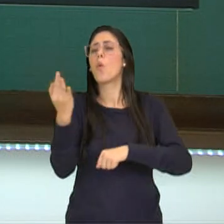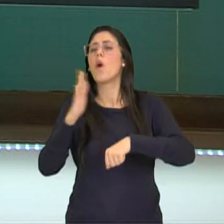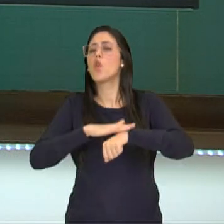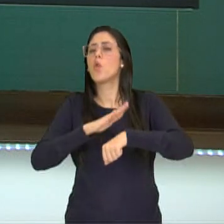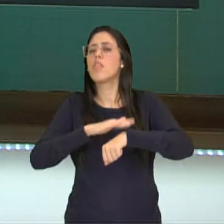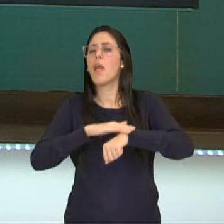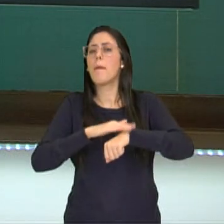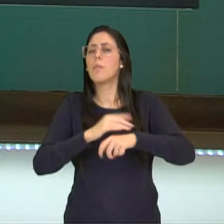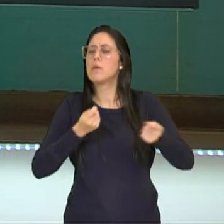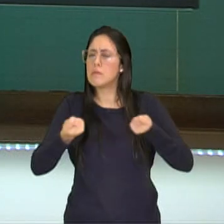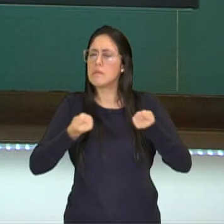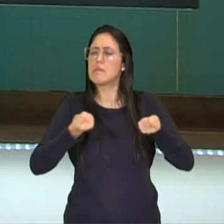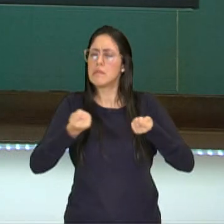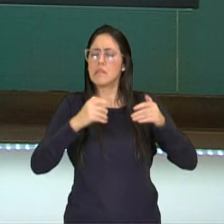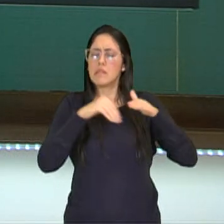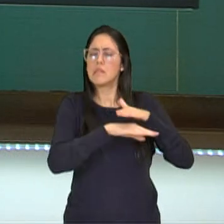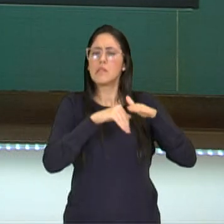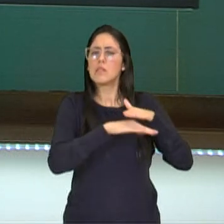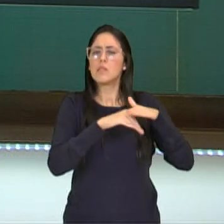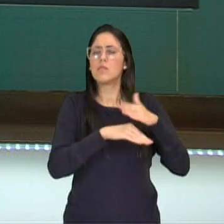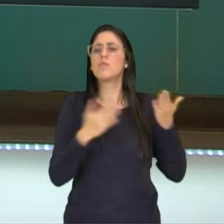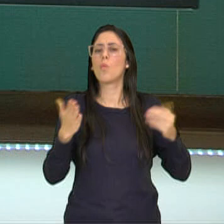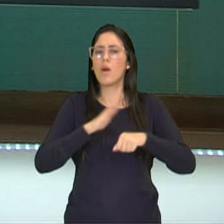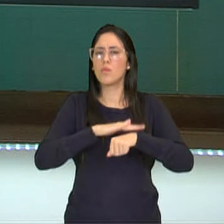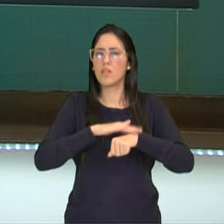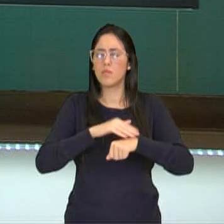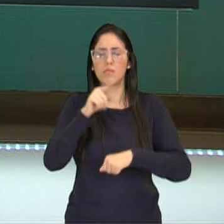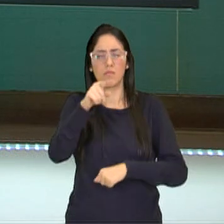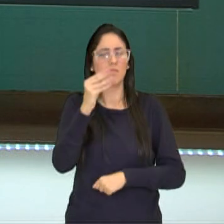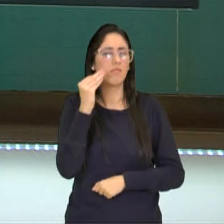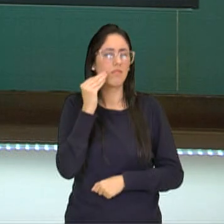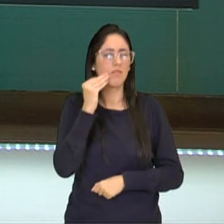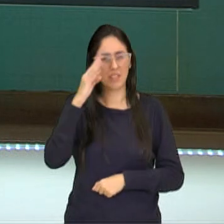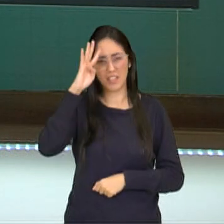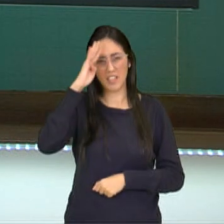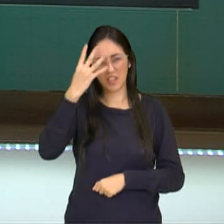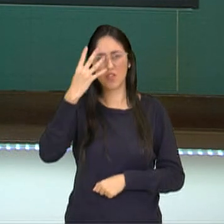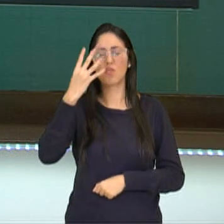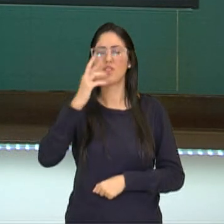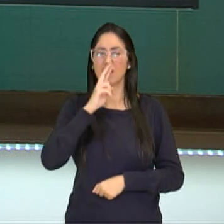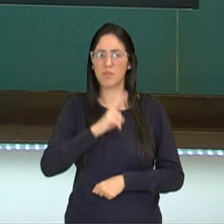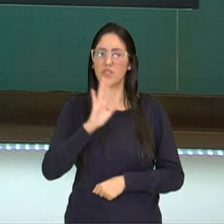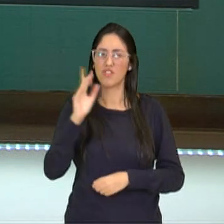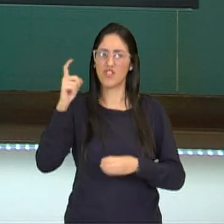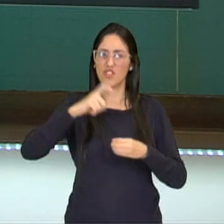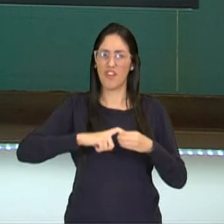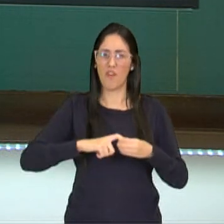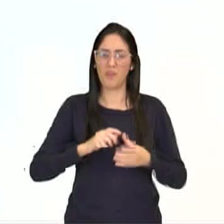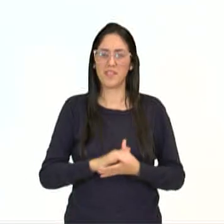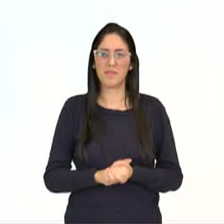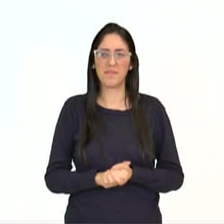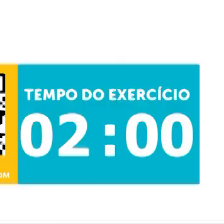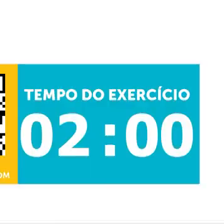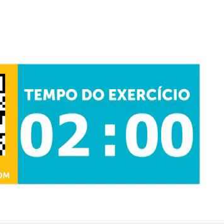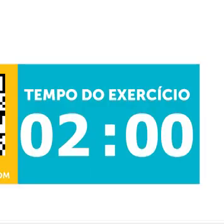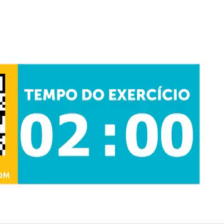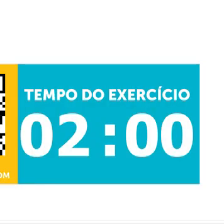precisar economizar para atingir esse 1.200? Vou dar um tempinho para vocês pensarem, responderem e já voltamos a conferir.